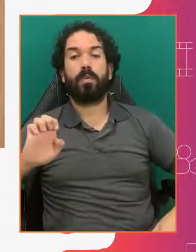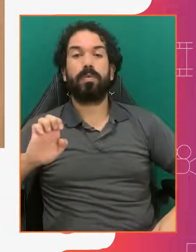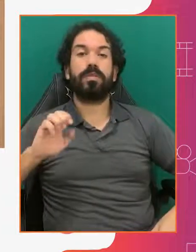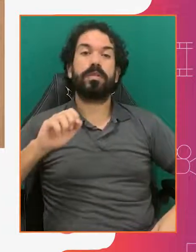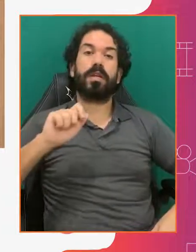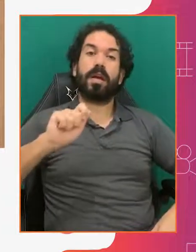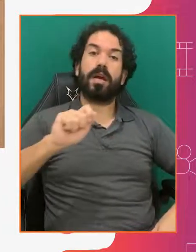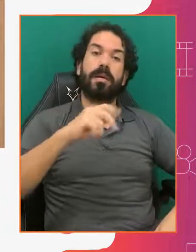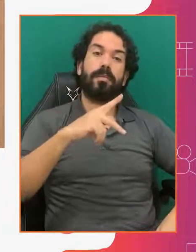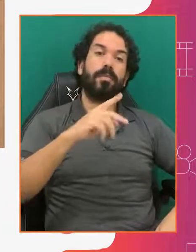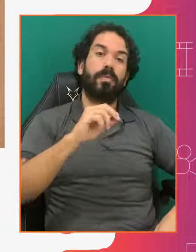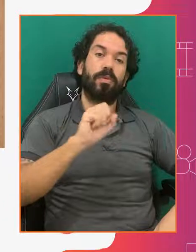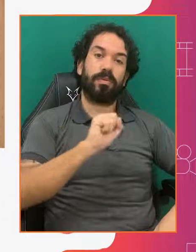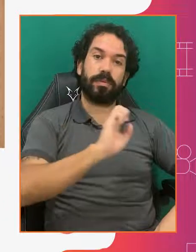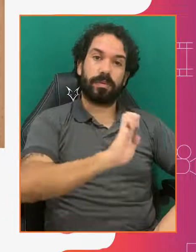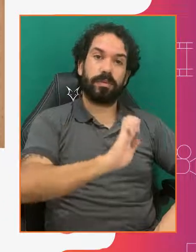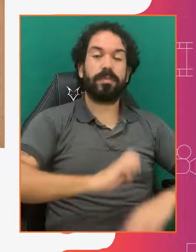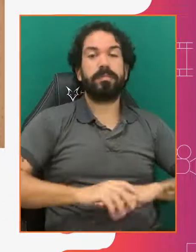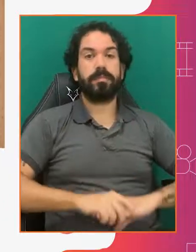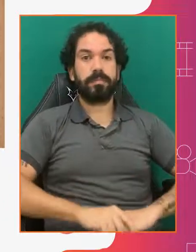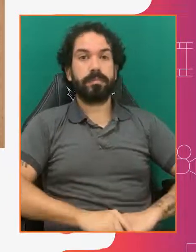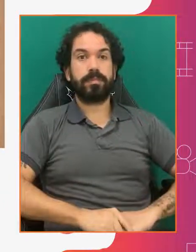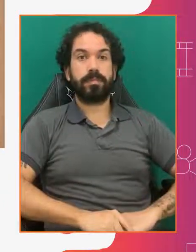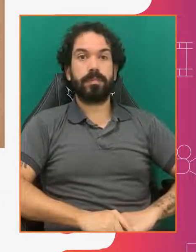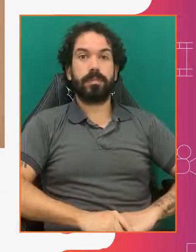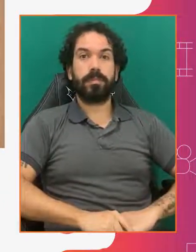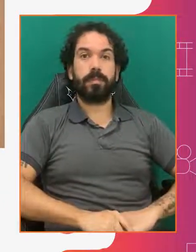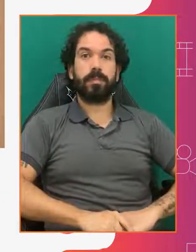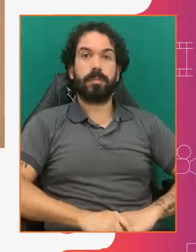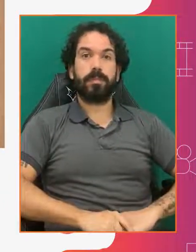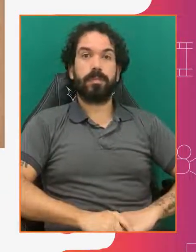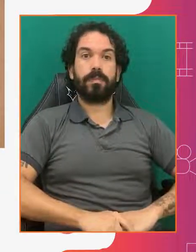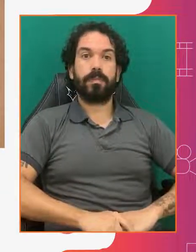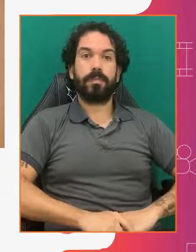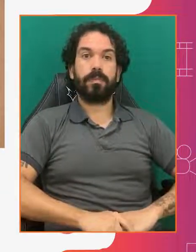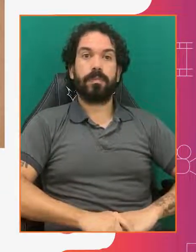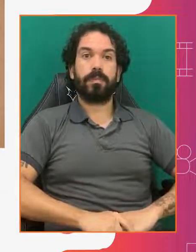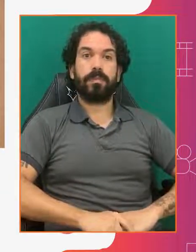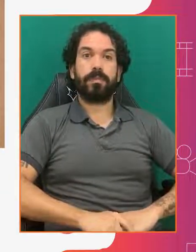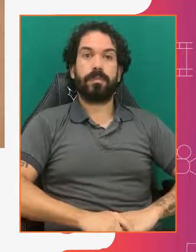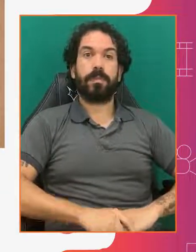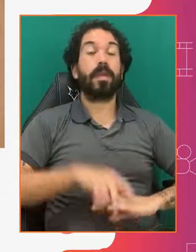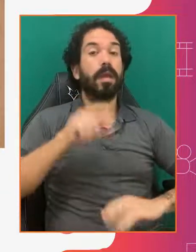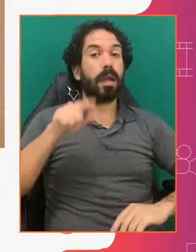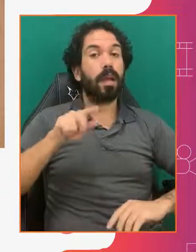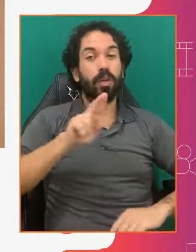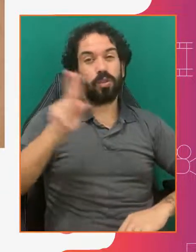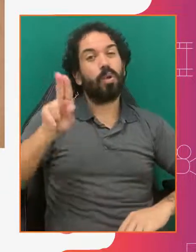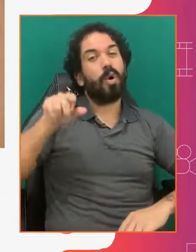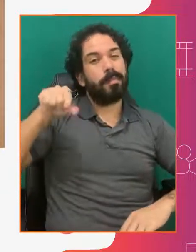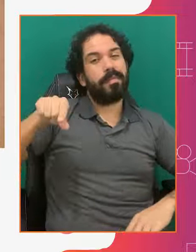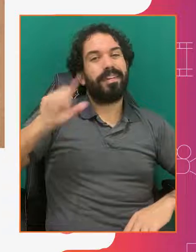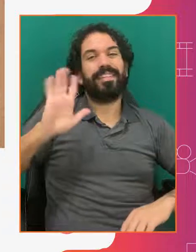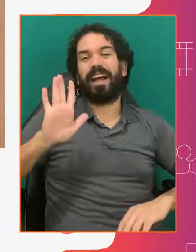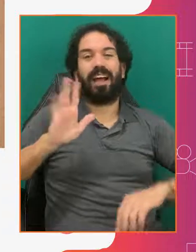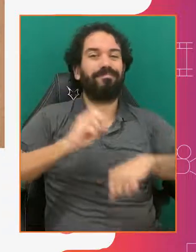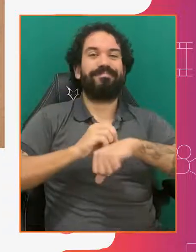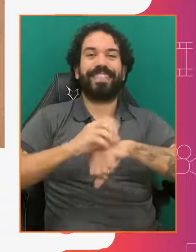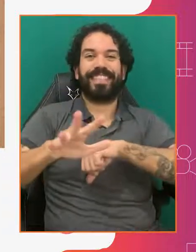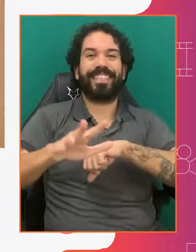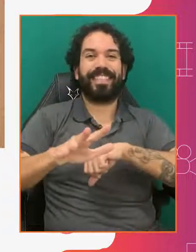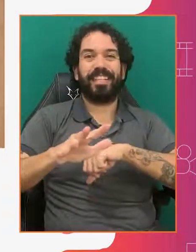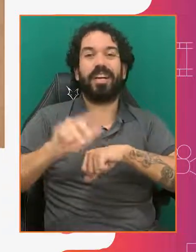que em português nós conhecemos como pose a pose, que nada mais é do que o próprio nome